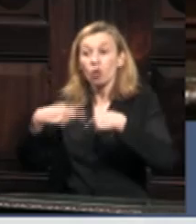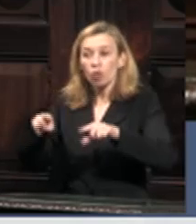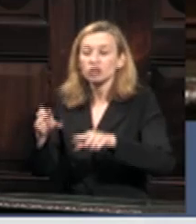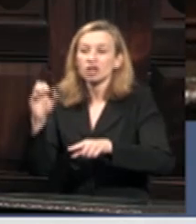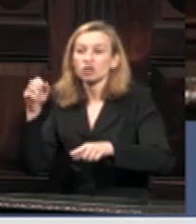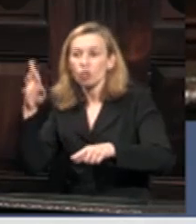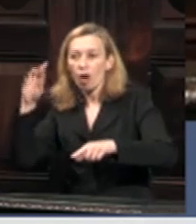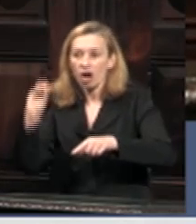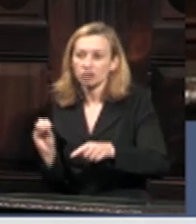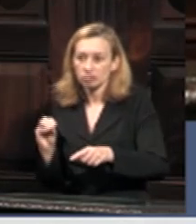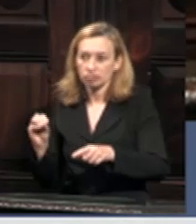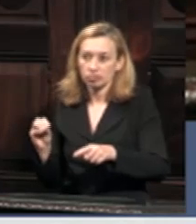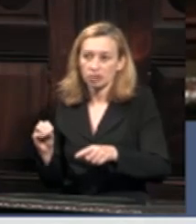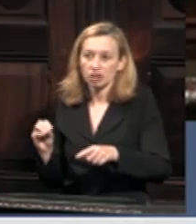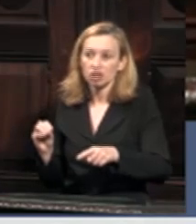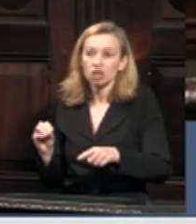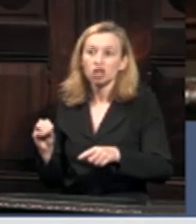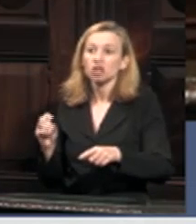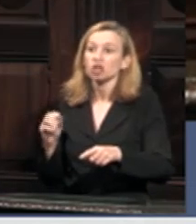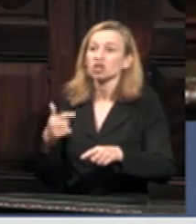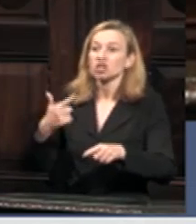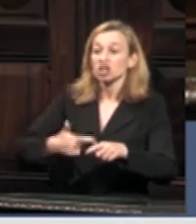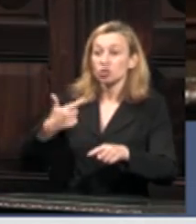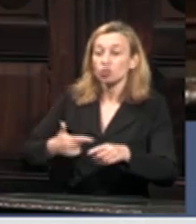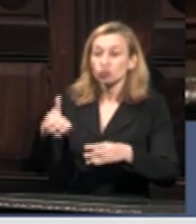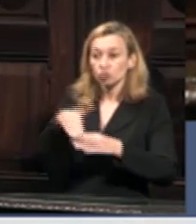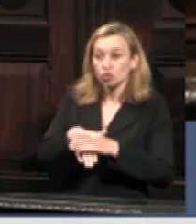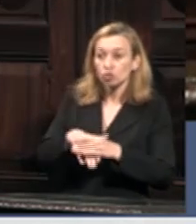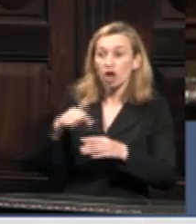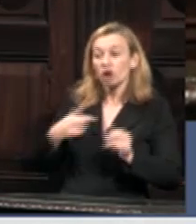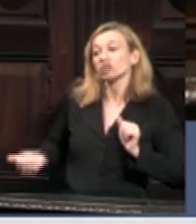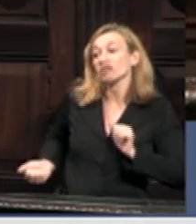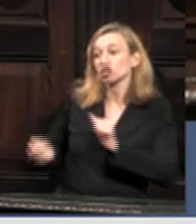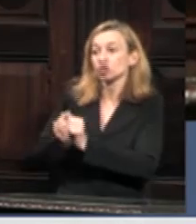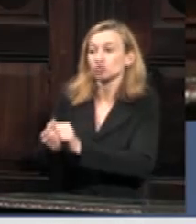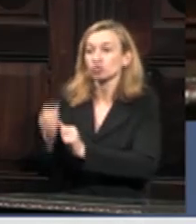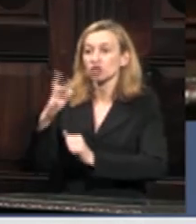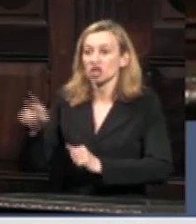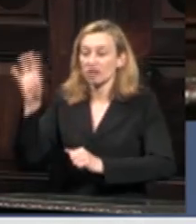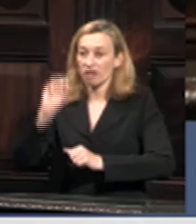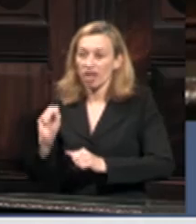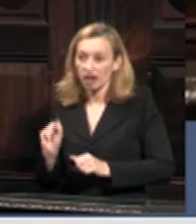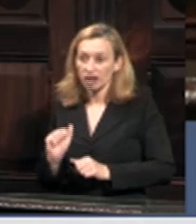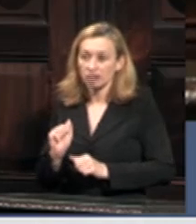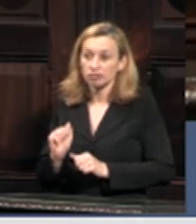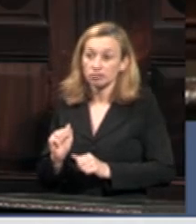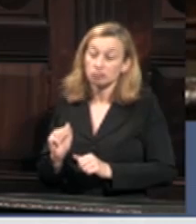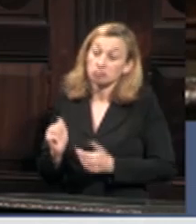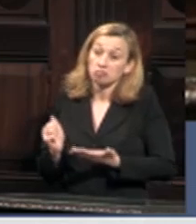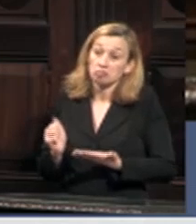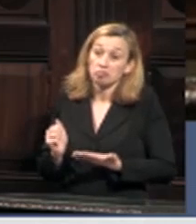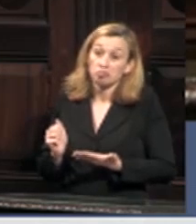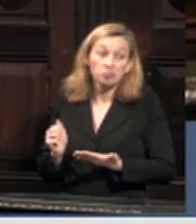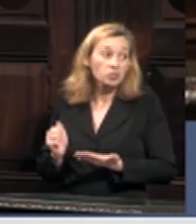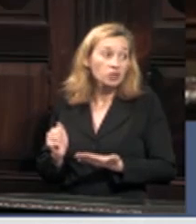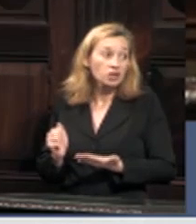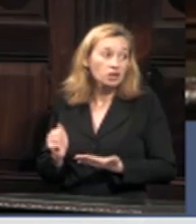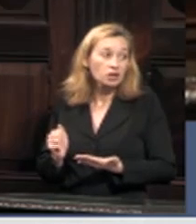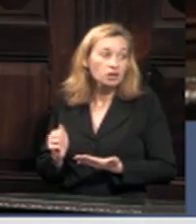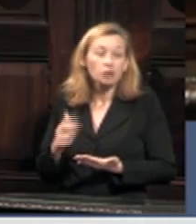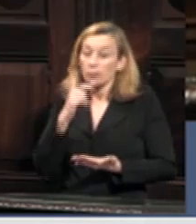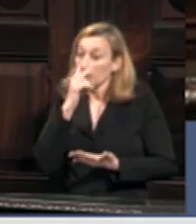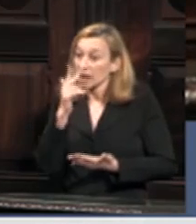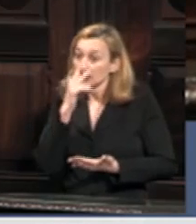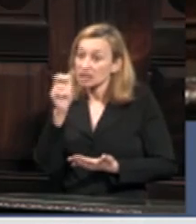Não fui ao segundo turno e no segundo turno apoiei Marcelo Crivella, que parecia e é, no